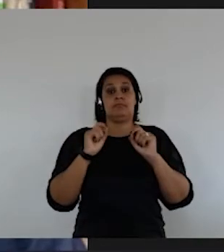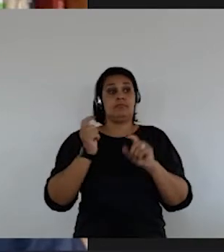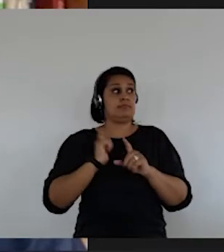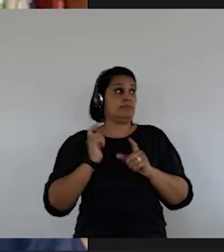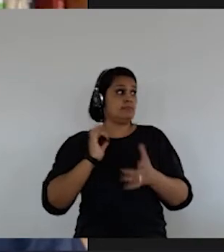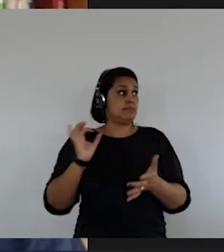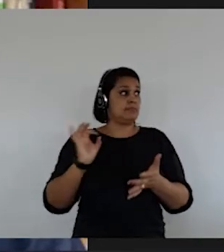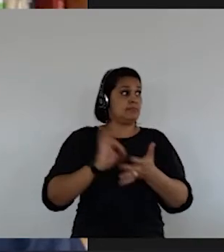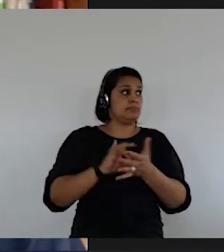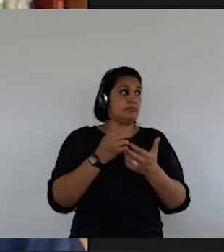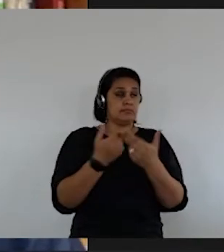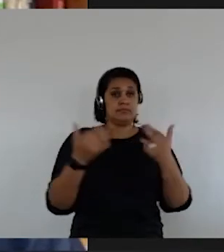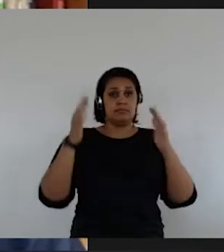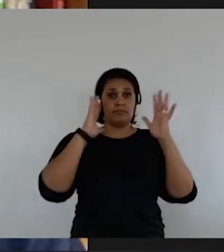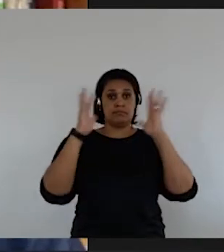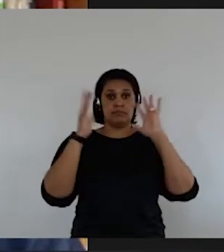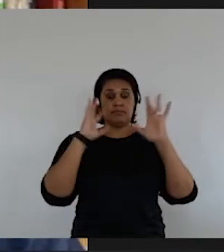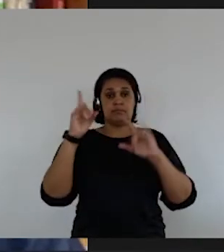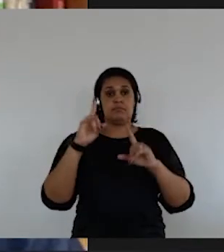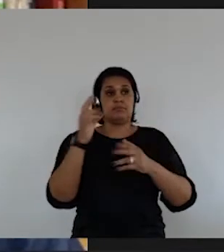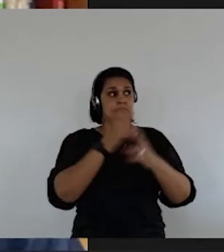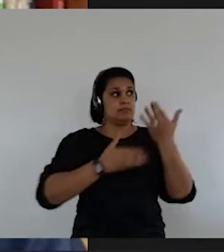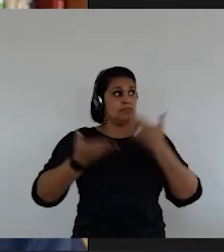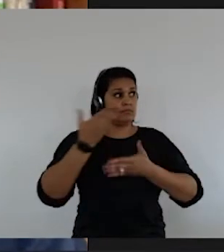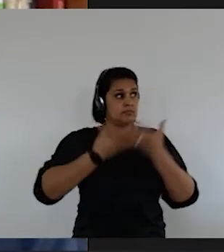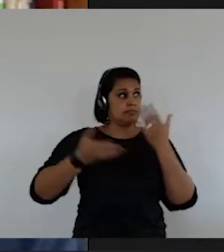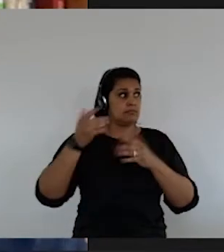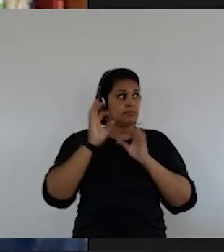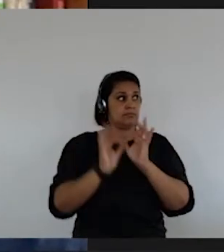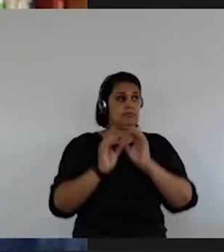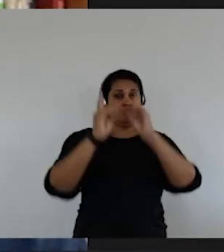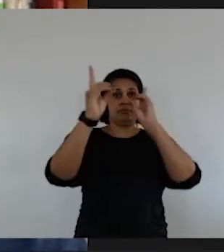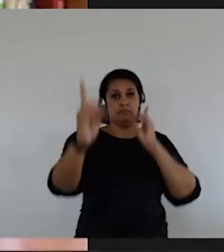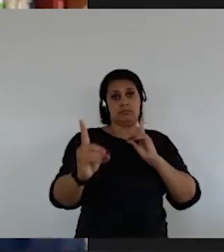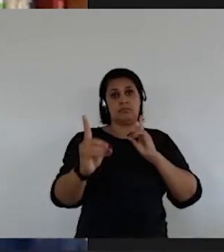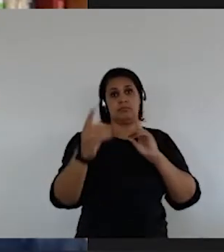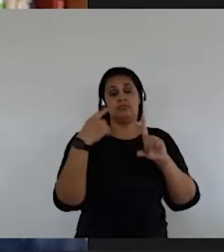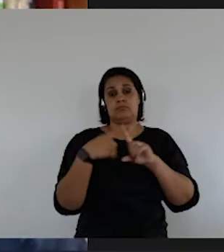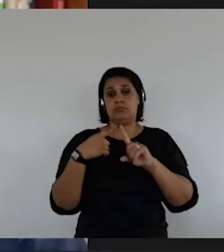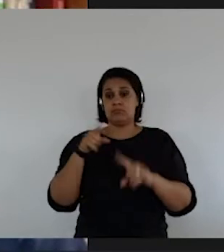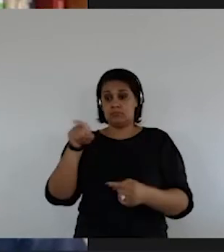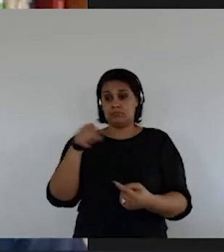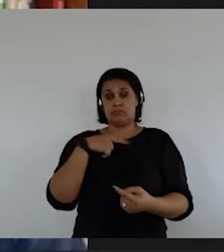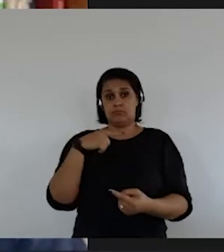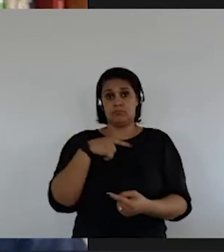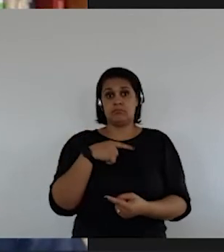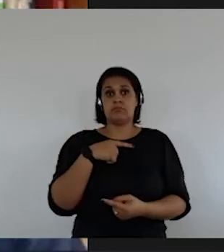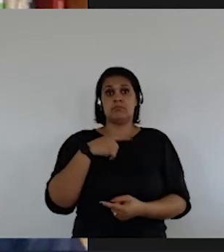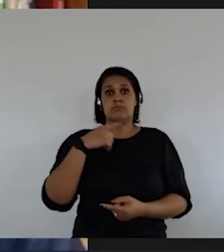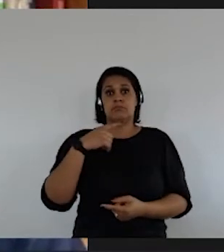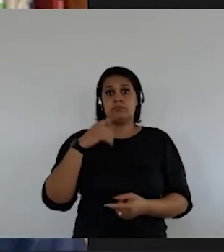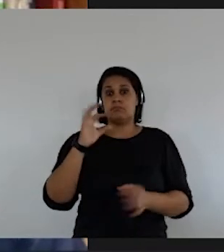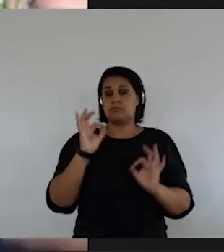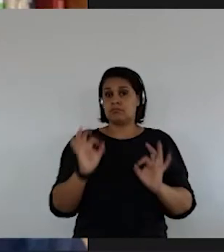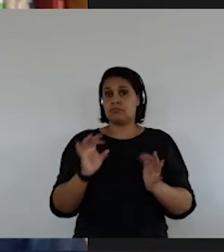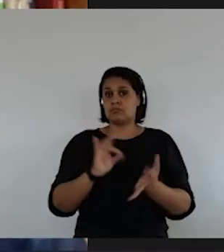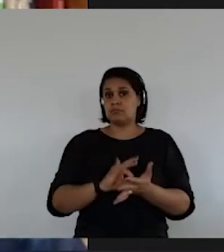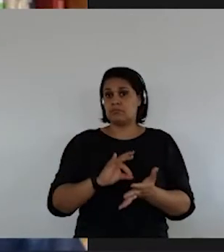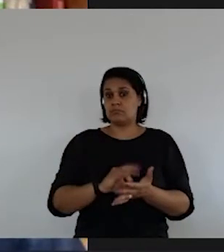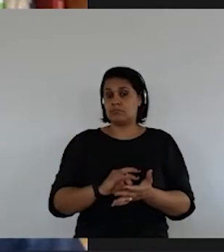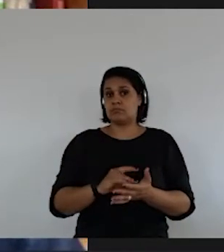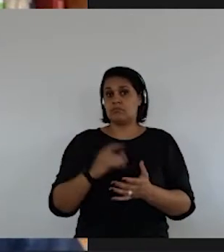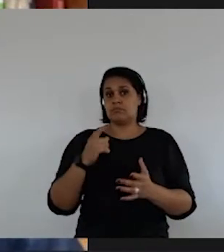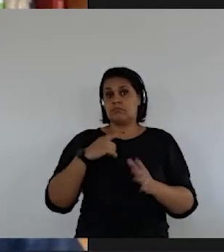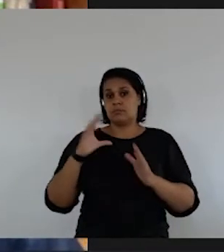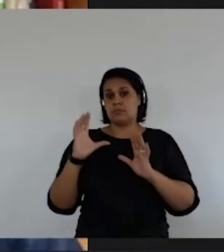concretização das previsões relativas à comunicação à distância, pois ela atingiu seu ápice. Quando instaurado o